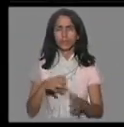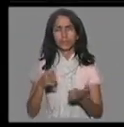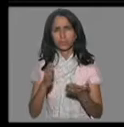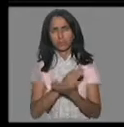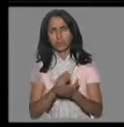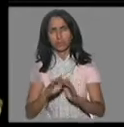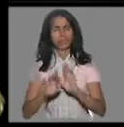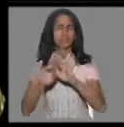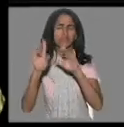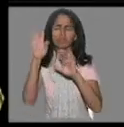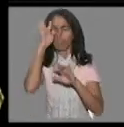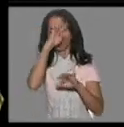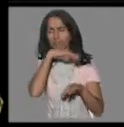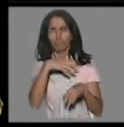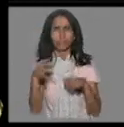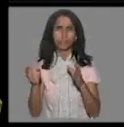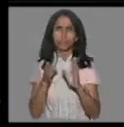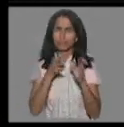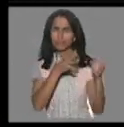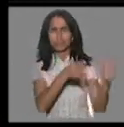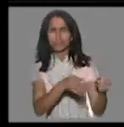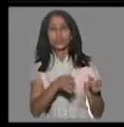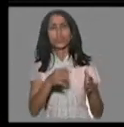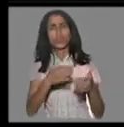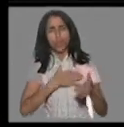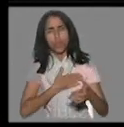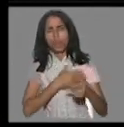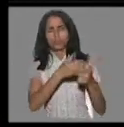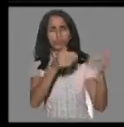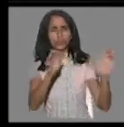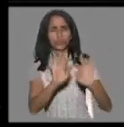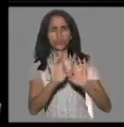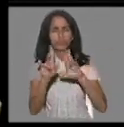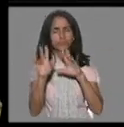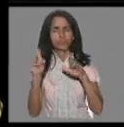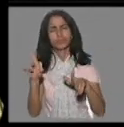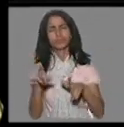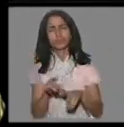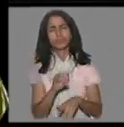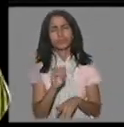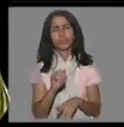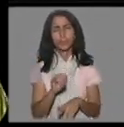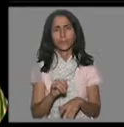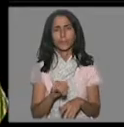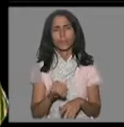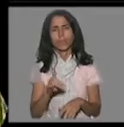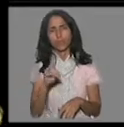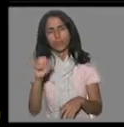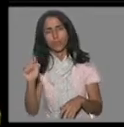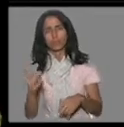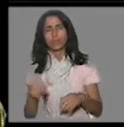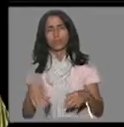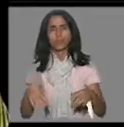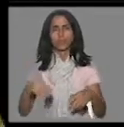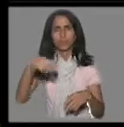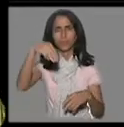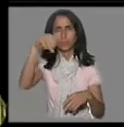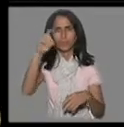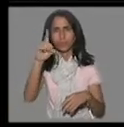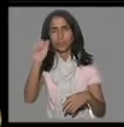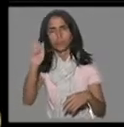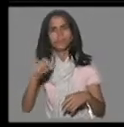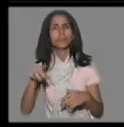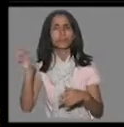desse caminho, que segue tendências e se um dia tá na moda falar do